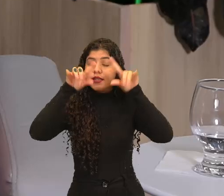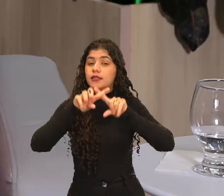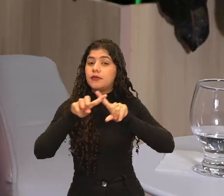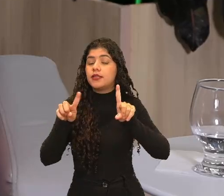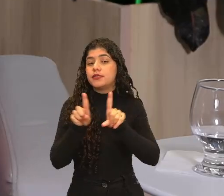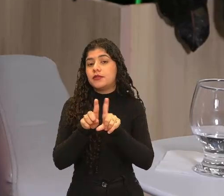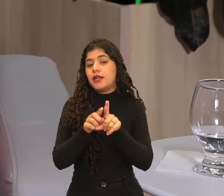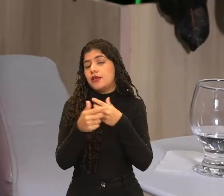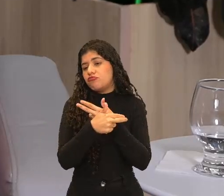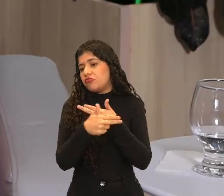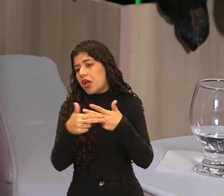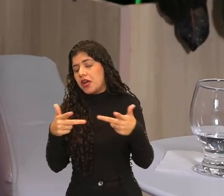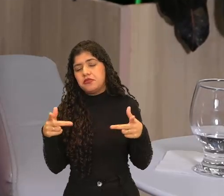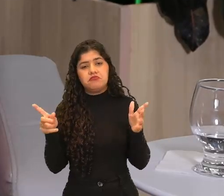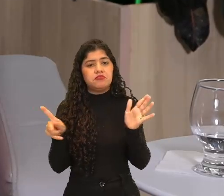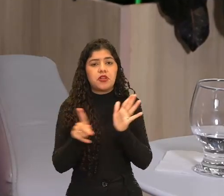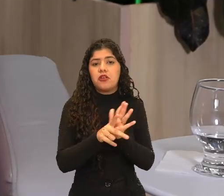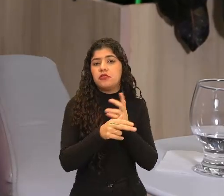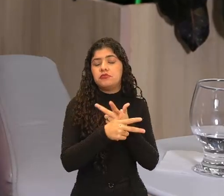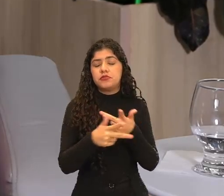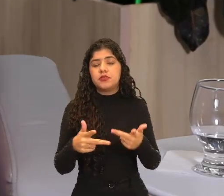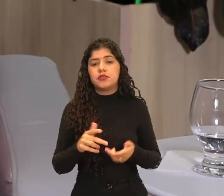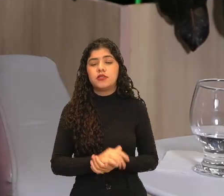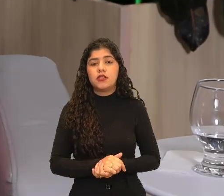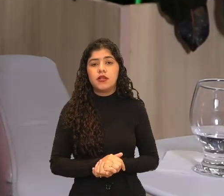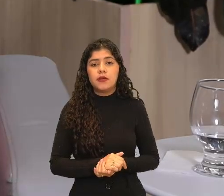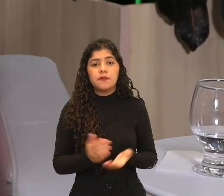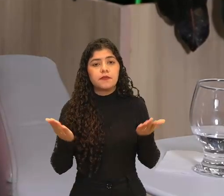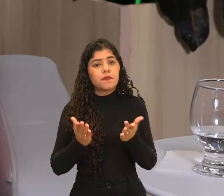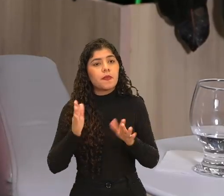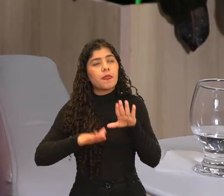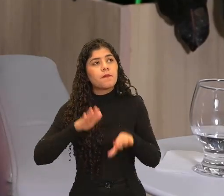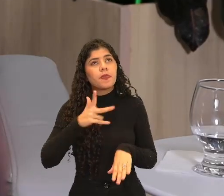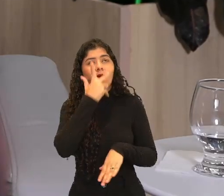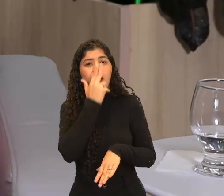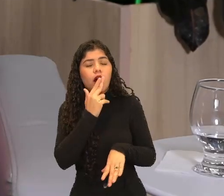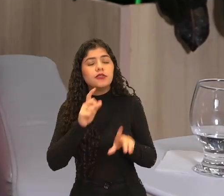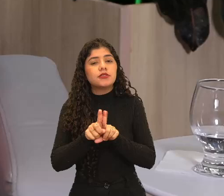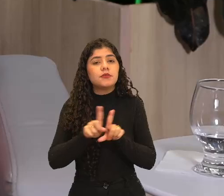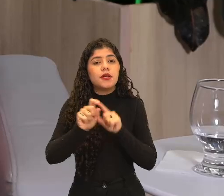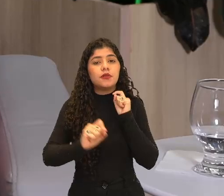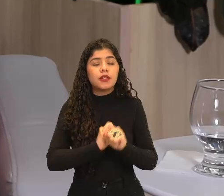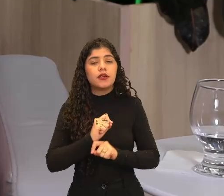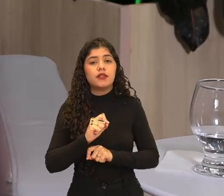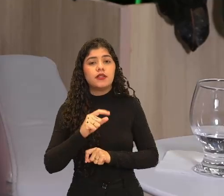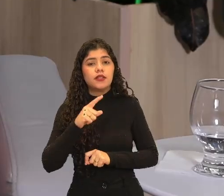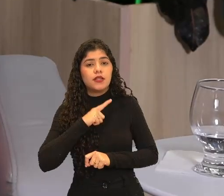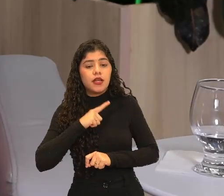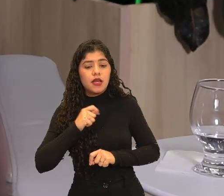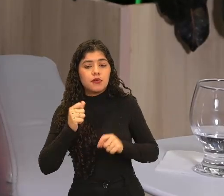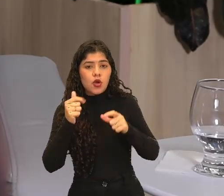existem locais específicos, casas, né, que hoje eu acho que o governo também, né, investiu